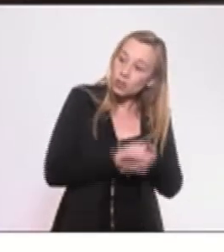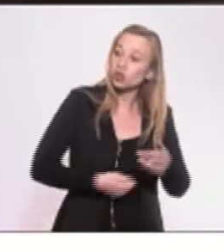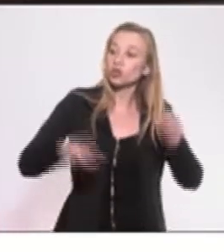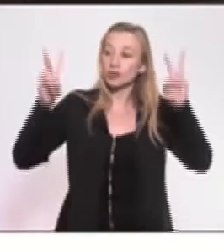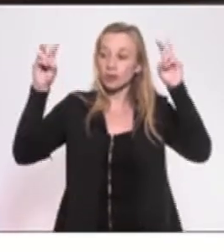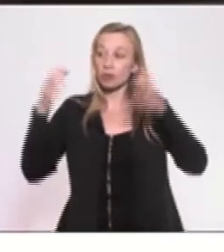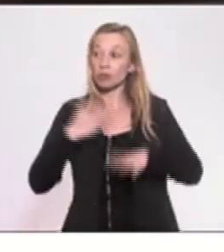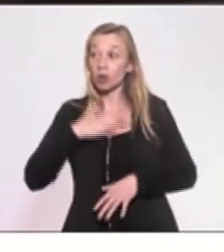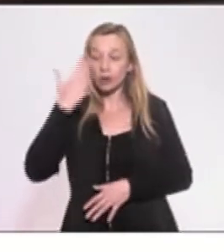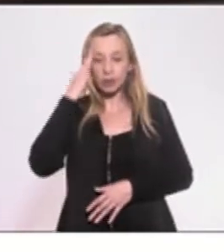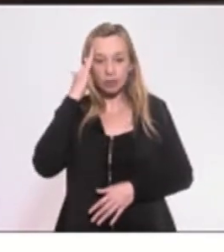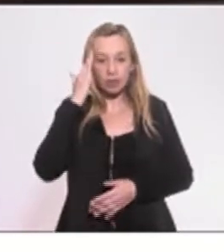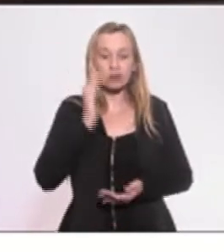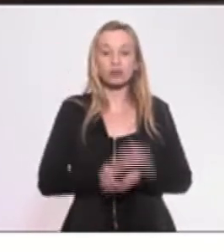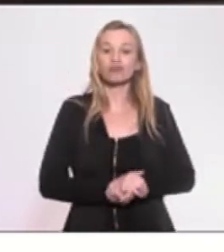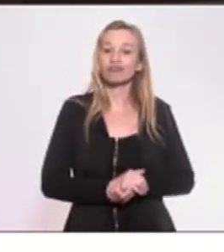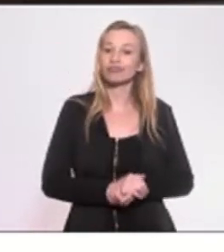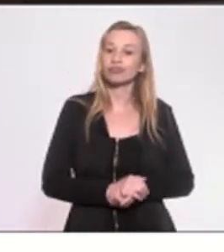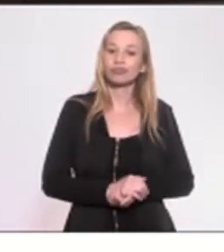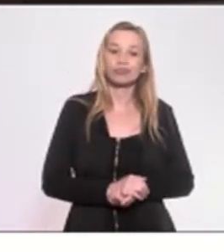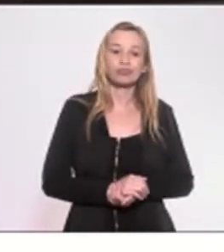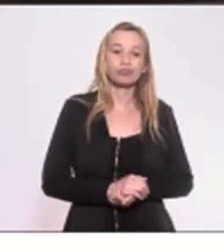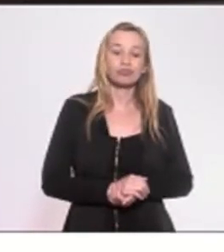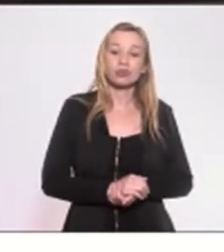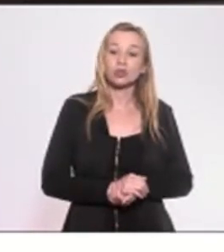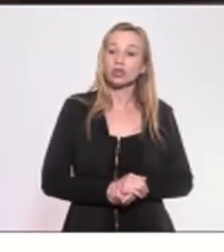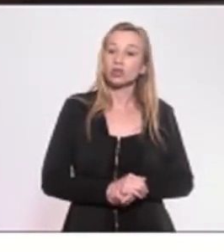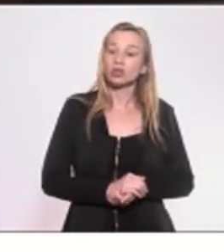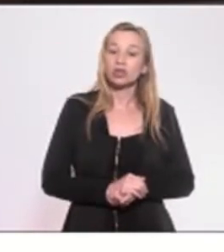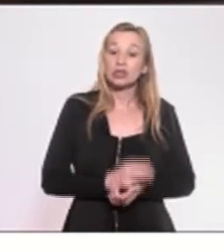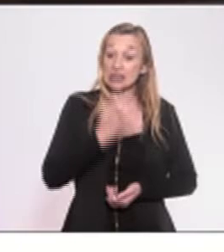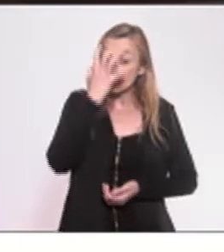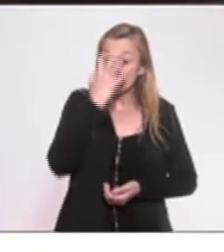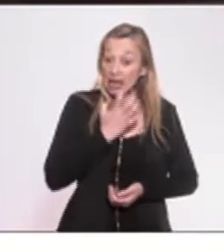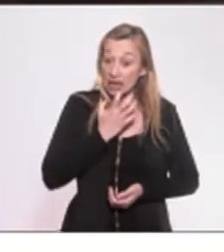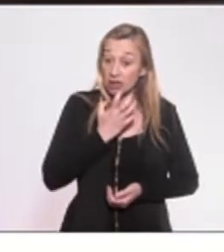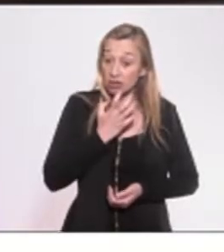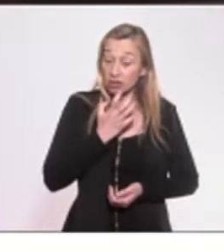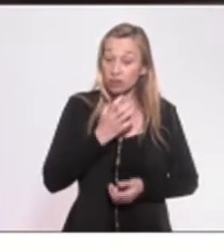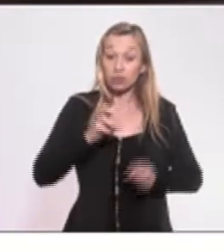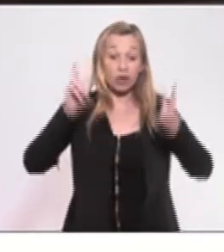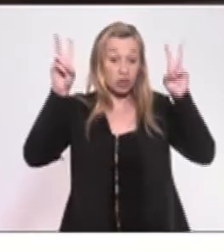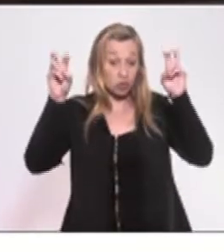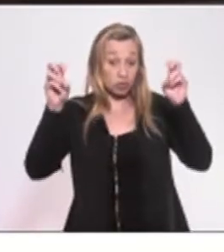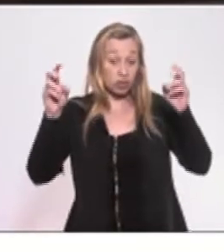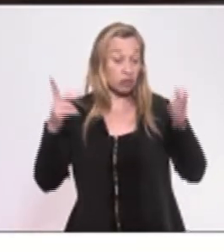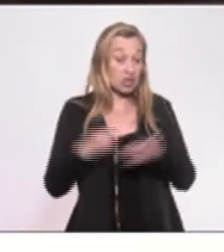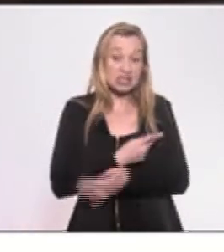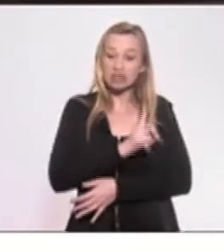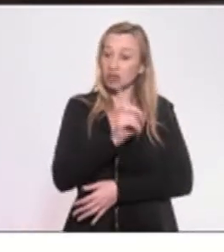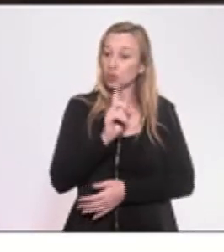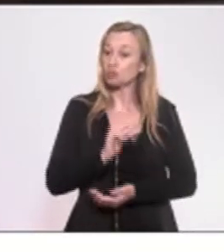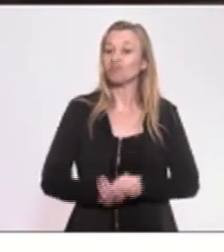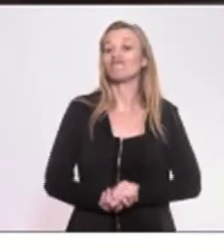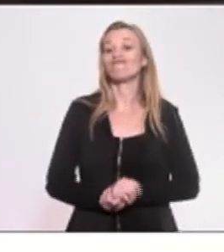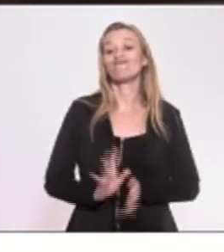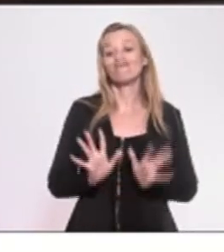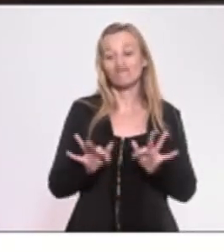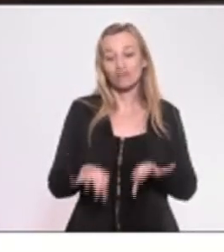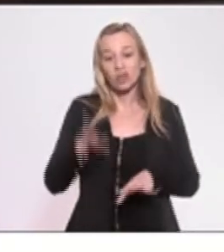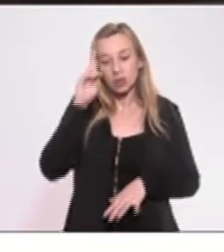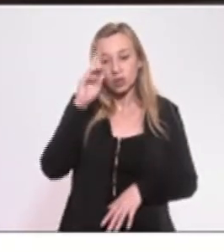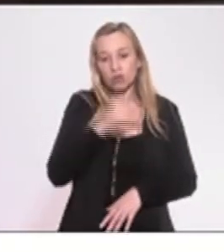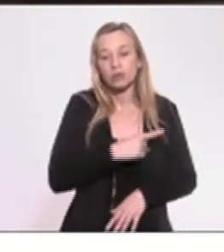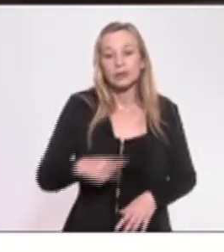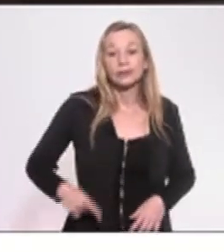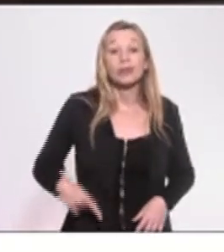entendimento, não se está dando a seriedade devida. E, para finalizar, senhor presidente, esse